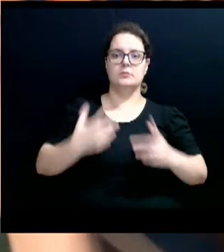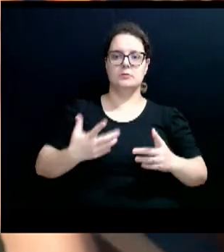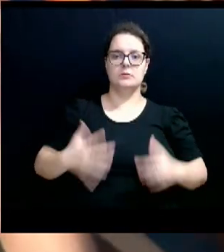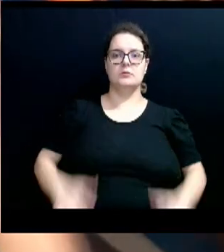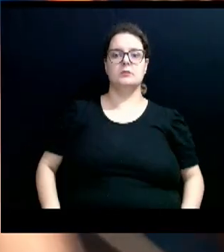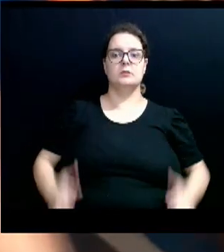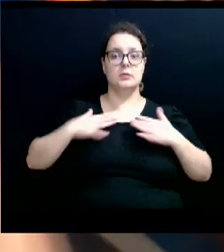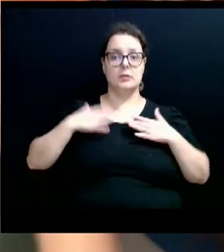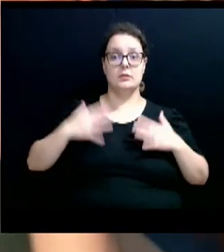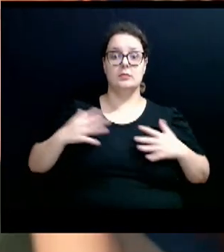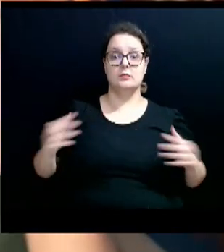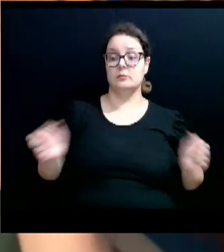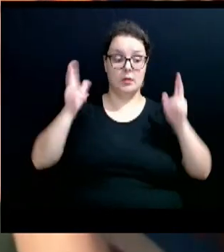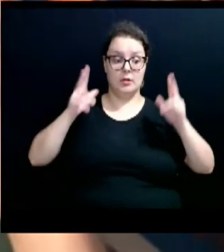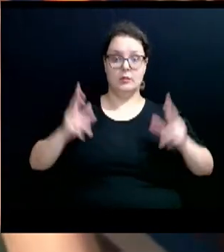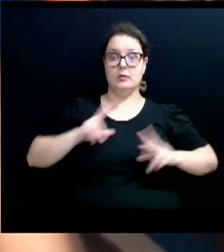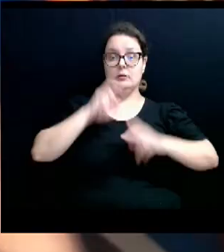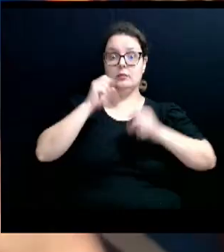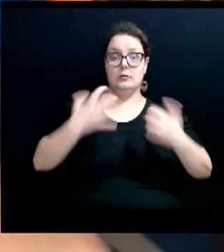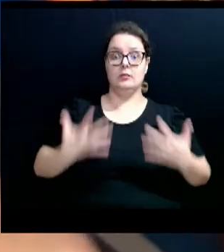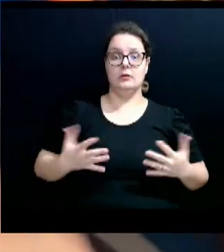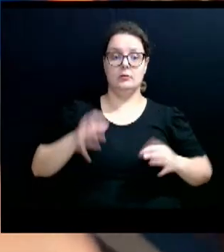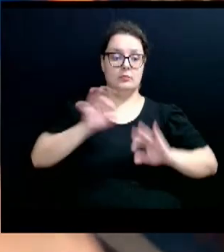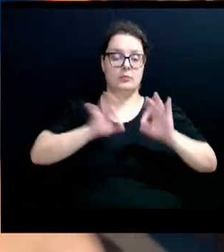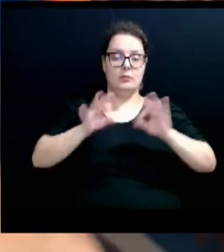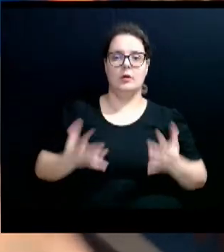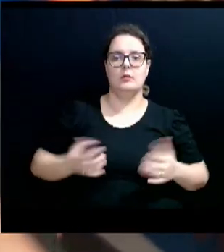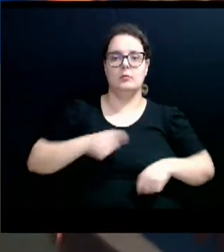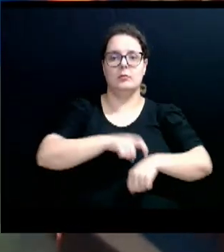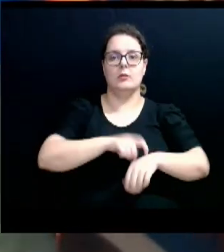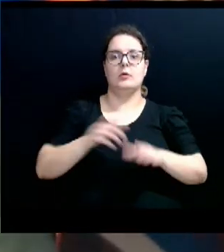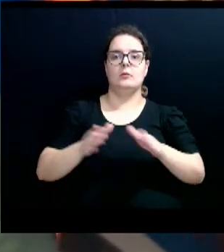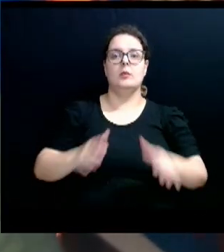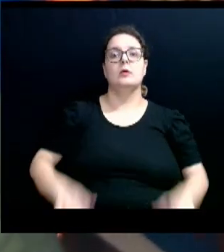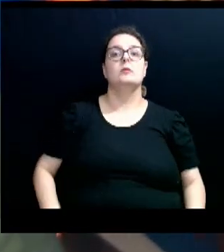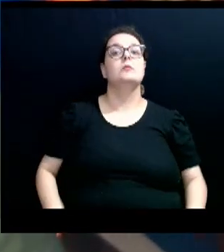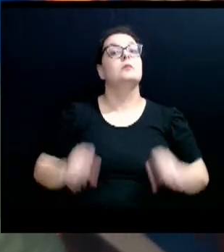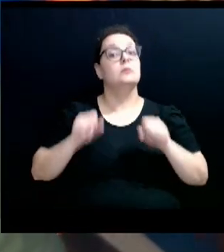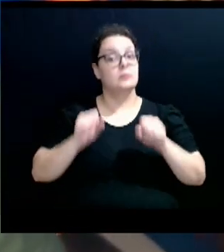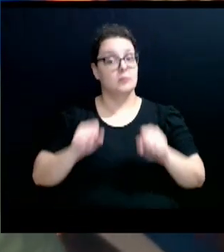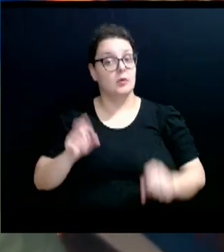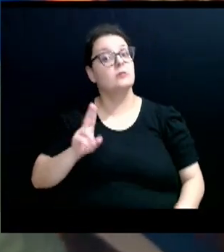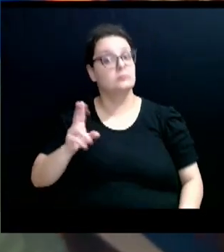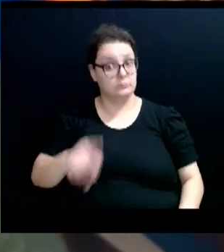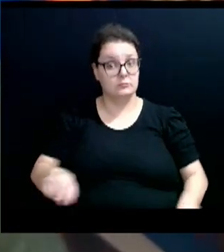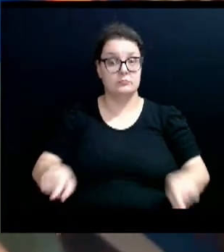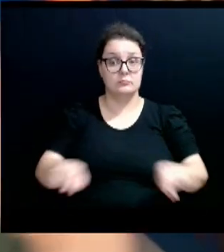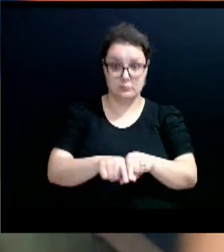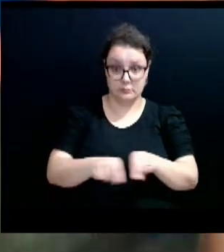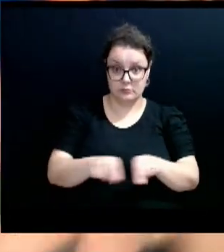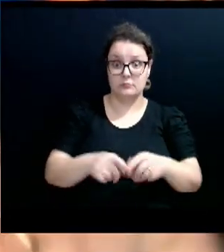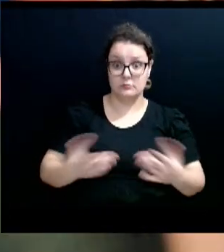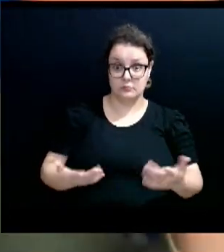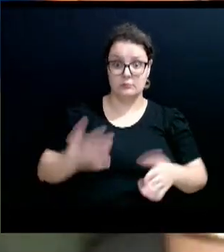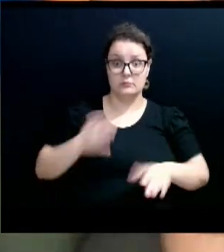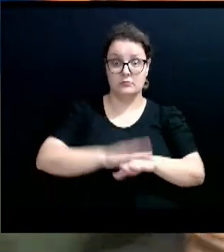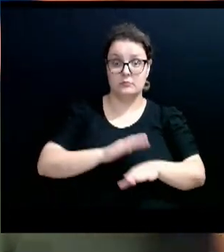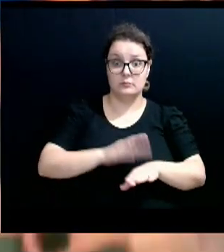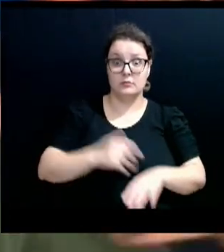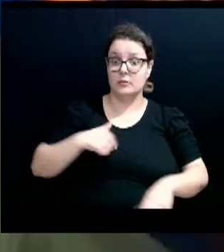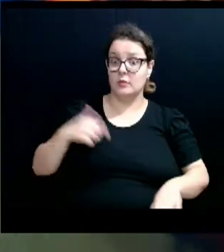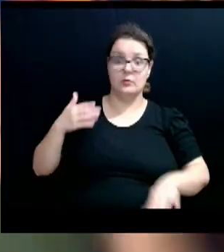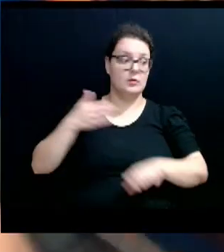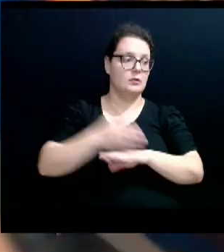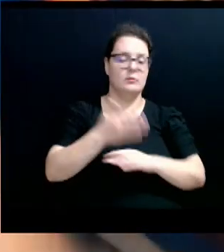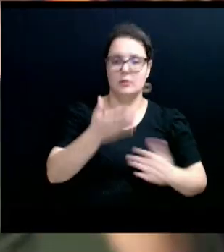ele forte ali, preparado para o momento. E você pode usar, inclusive, o gatilho dessa forma. Eu vou entrar aqui, eu vou entrar numa